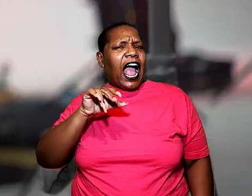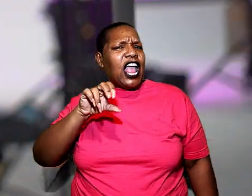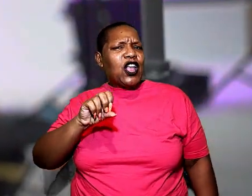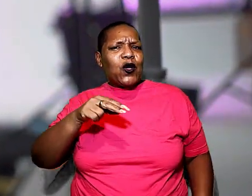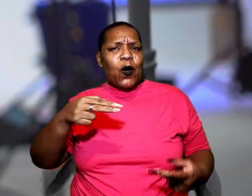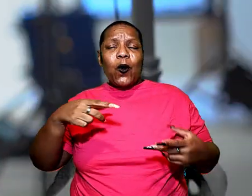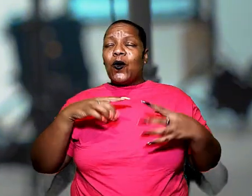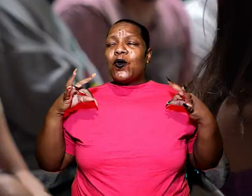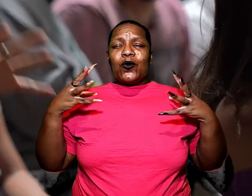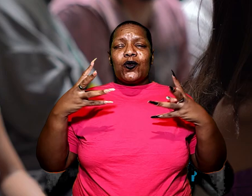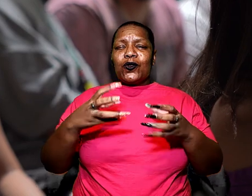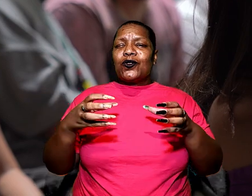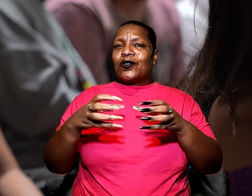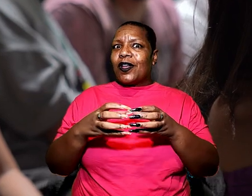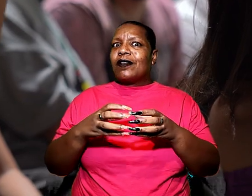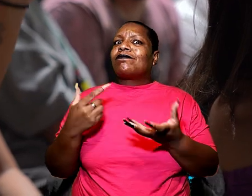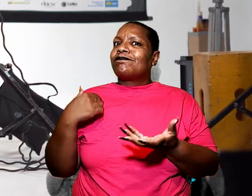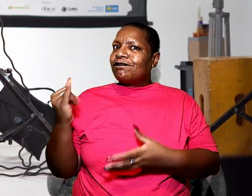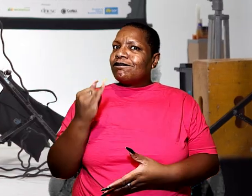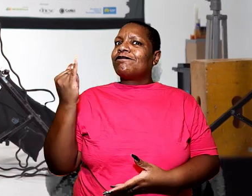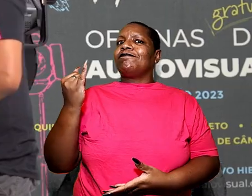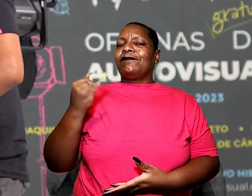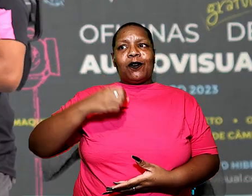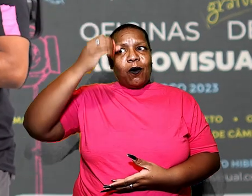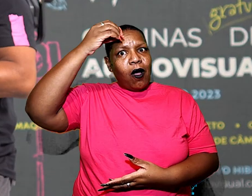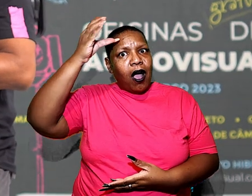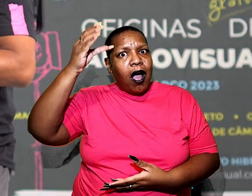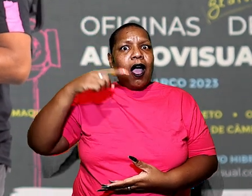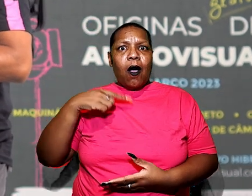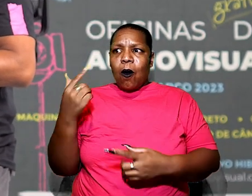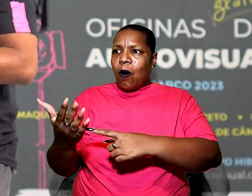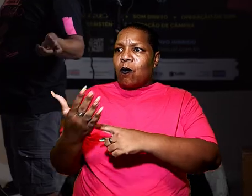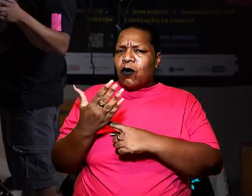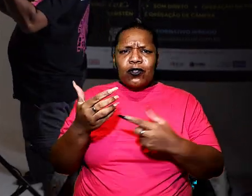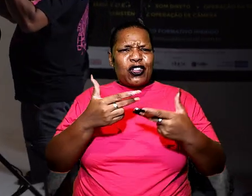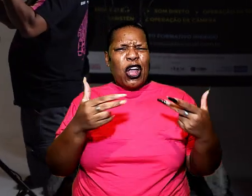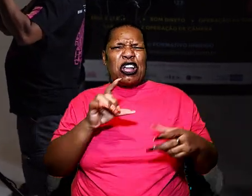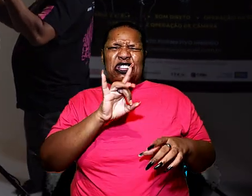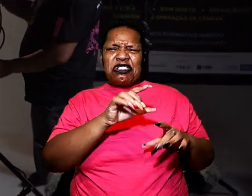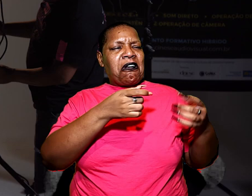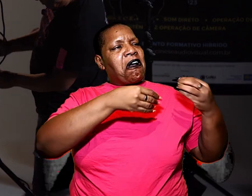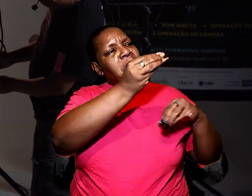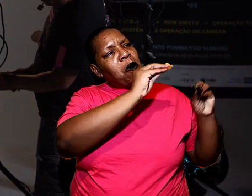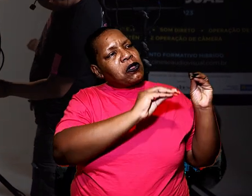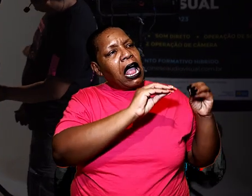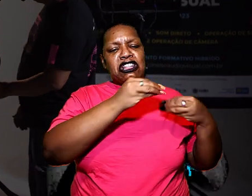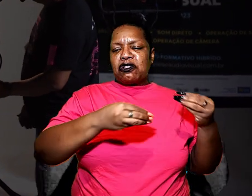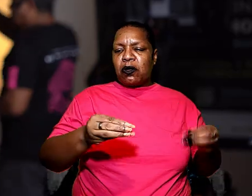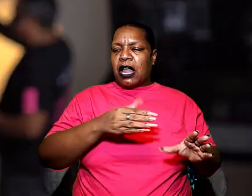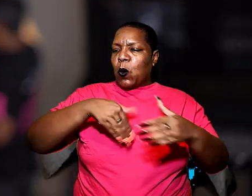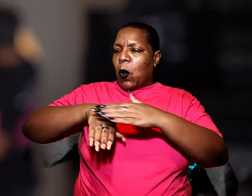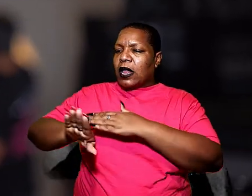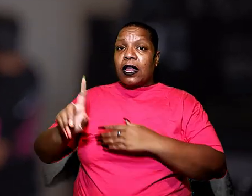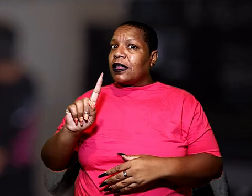todo mundo fazendo parte disso, porque tipo assim, tá sendo muito rico assim mesmo. Eu achei muito incrível como você mostrou que o maquinário não é só você ir